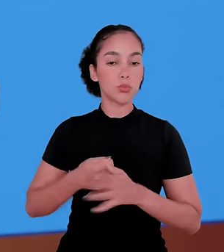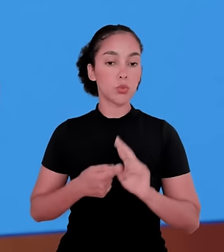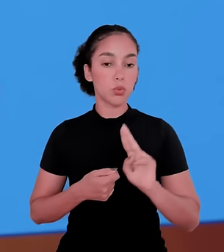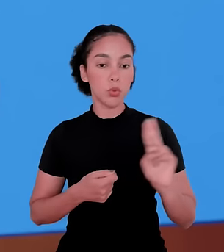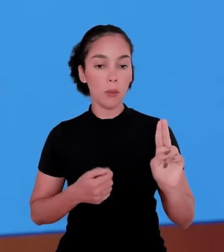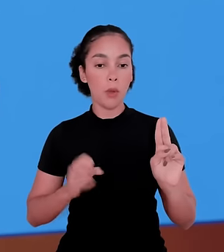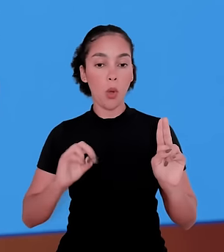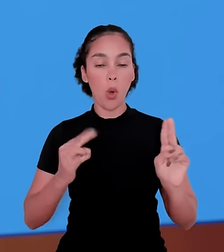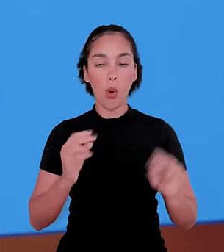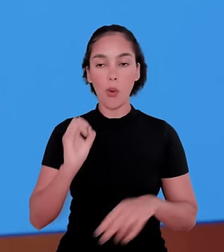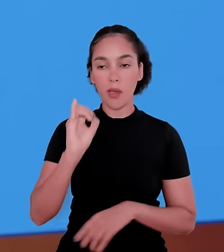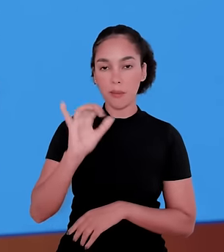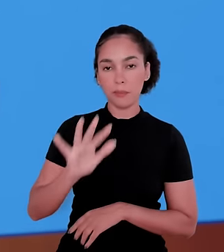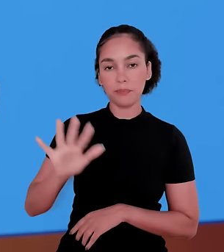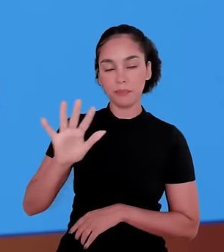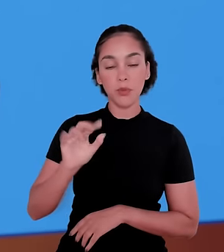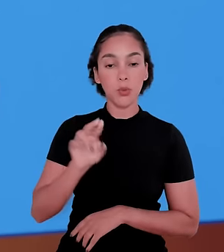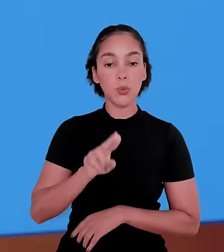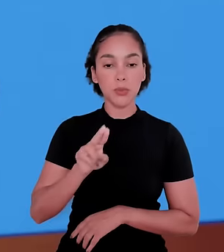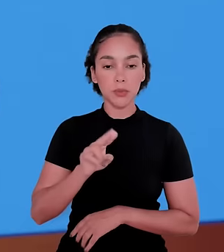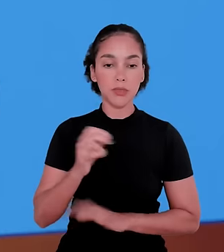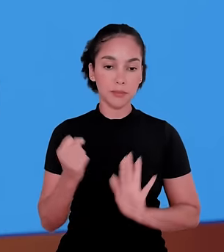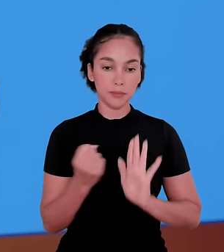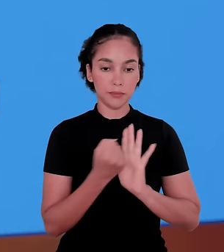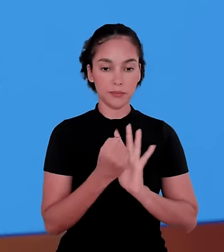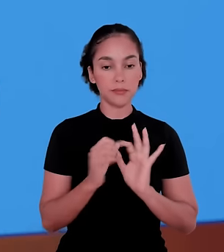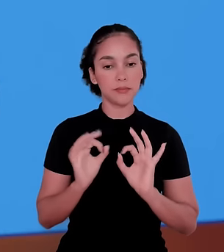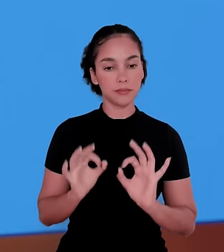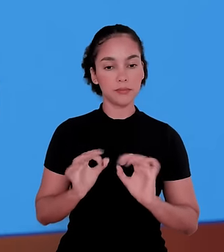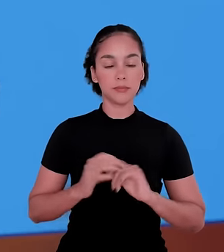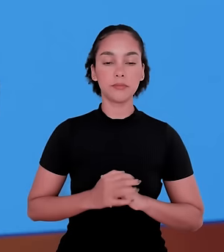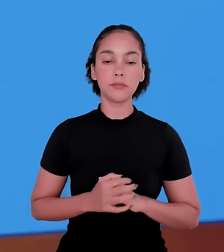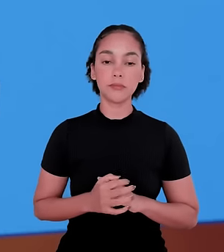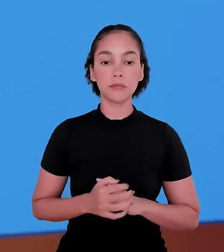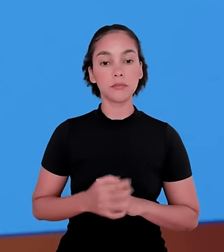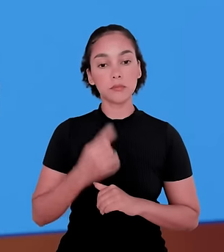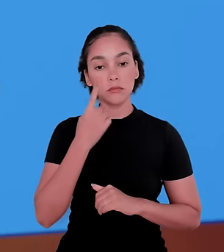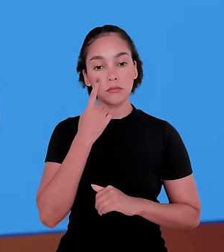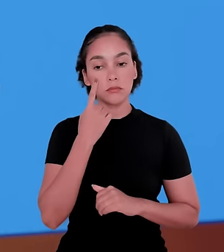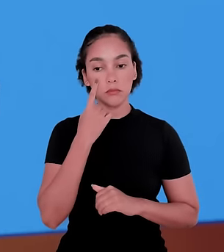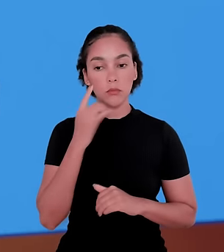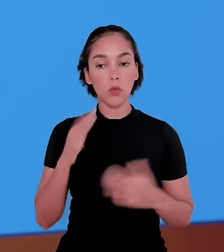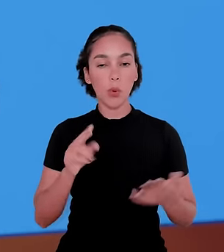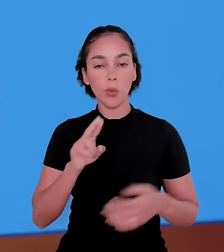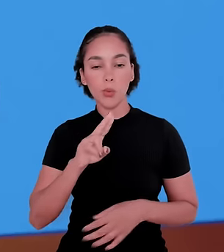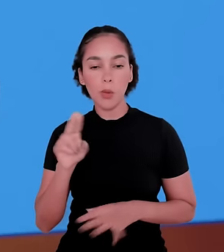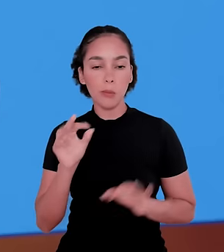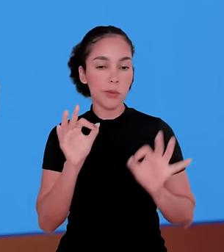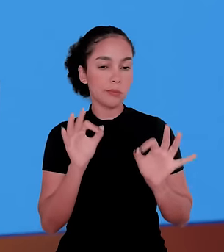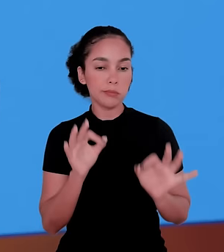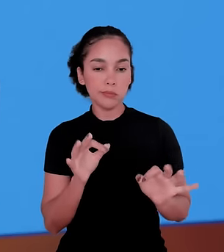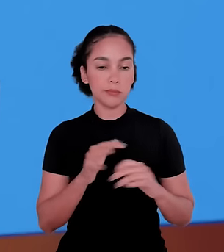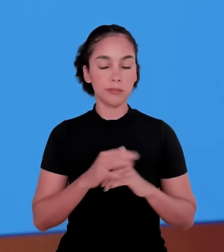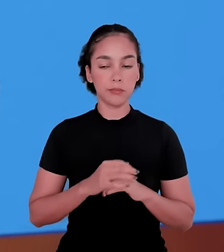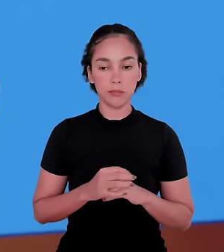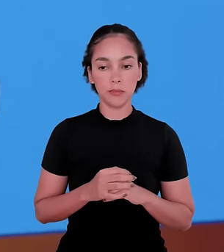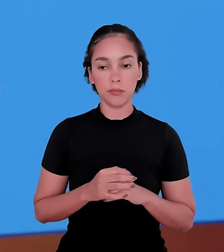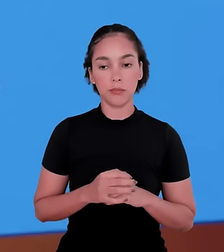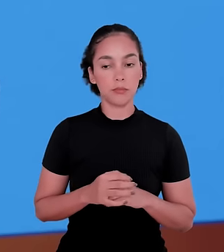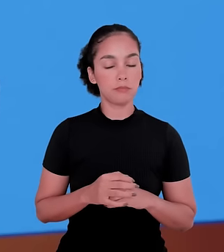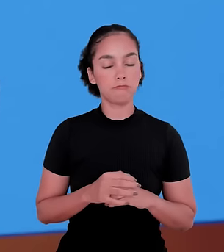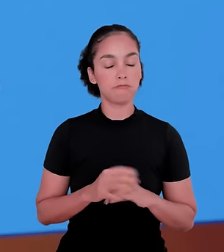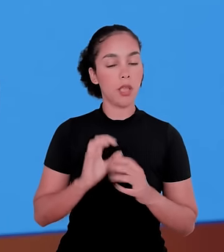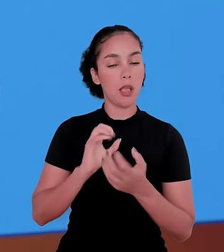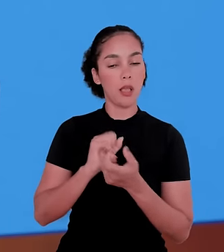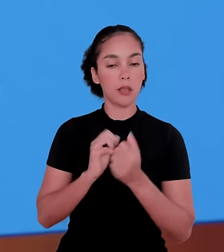figura que a gente vai utilizar como a nossa marca tá então a gente vai verificar qual é o nome mais apropriado que que se